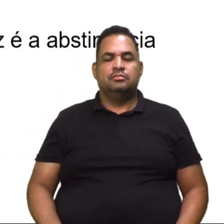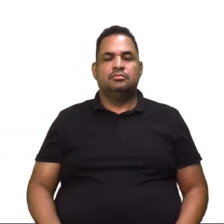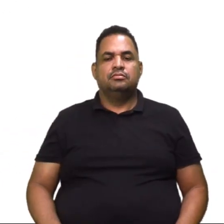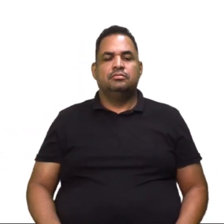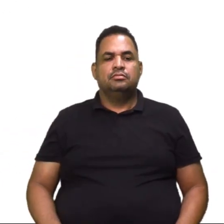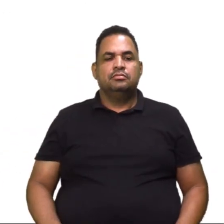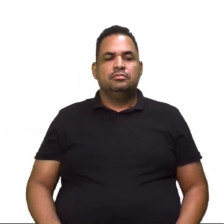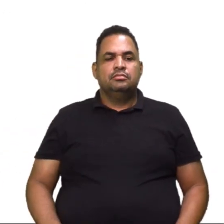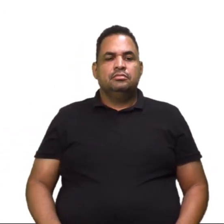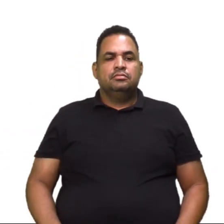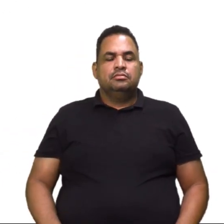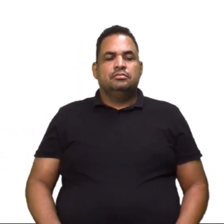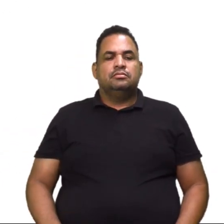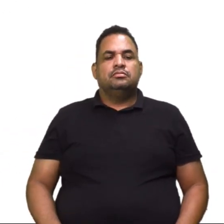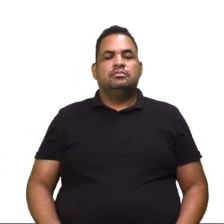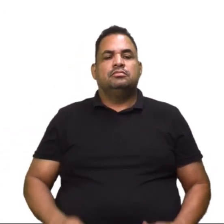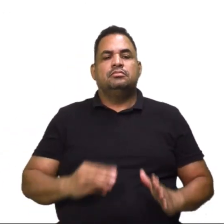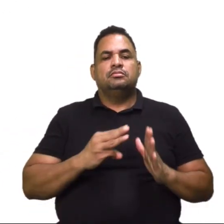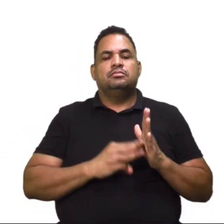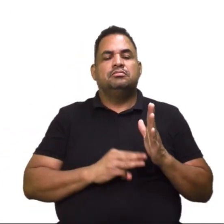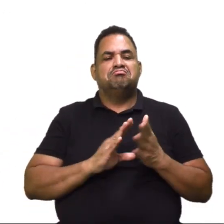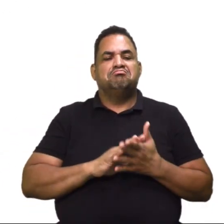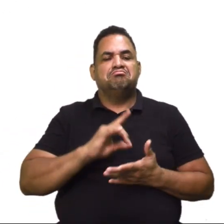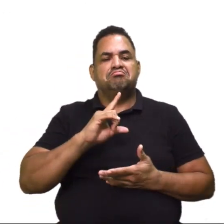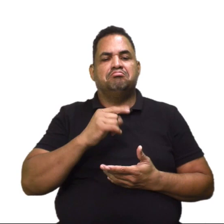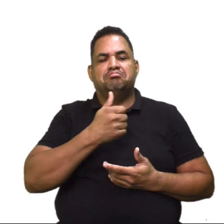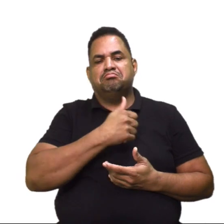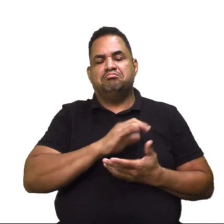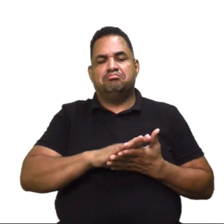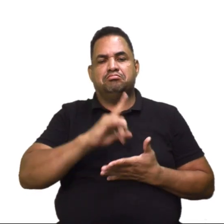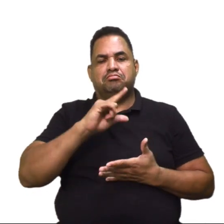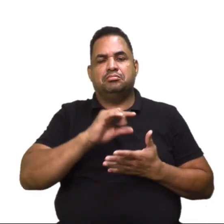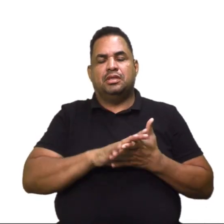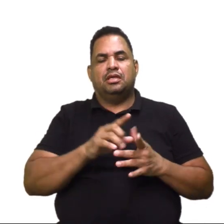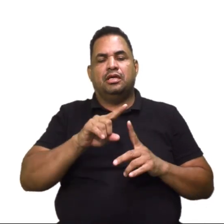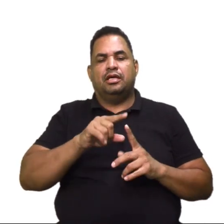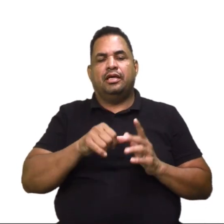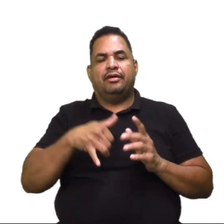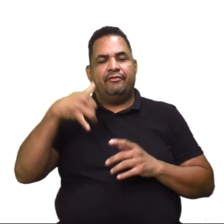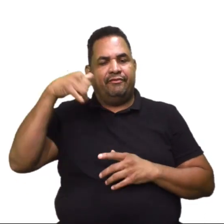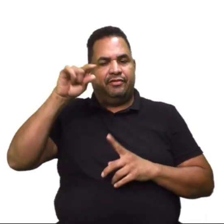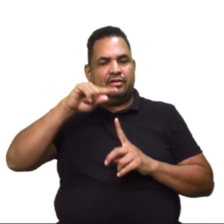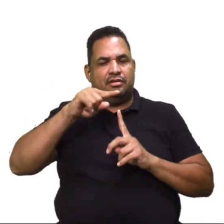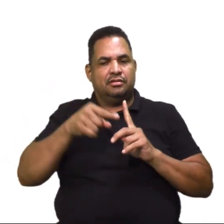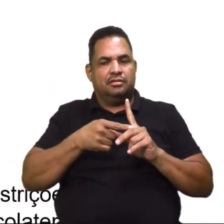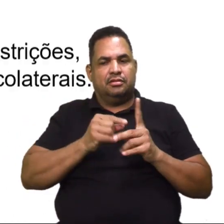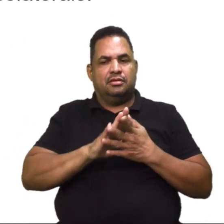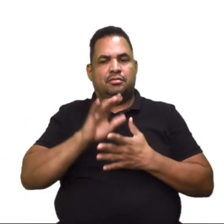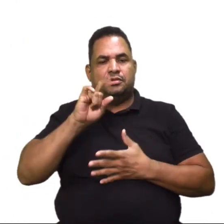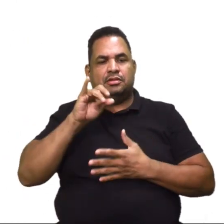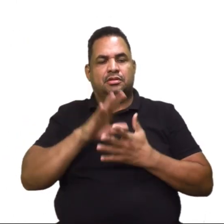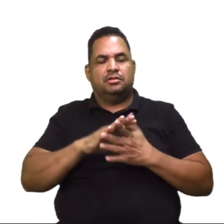lá. O método menos eficaz de se prevenir a gravidez é a abstinência sexual.